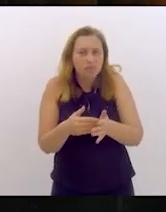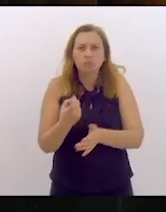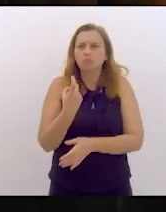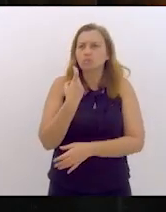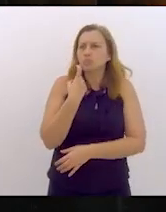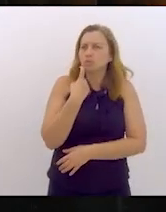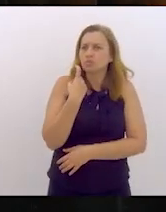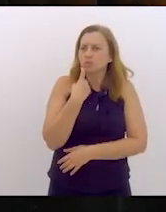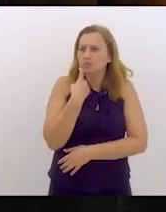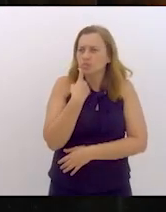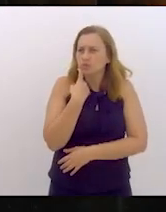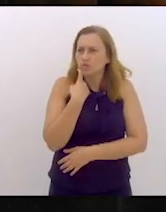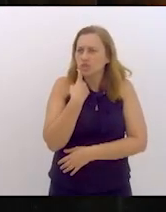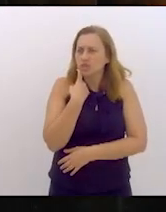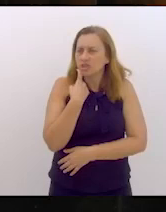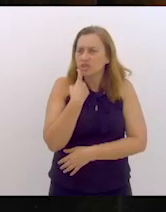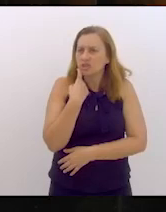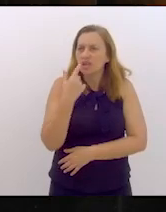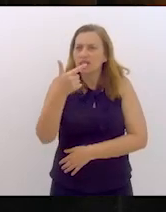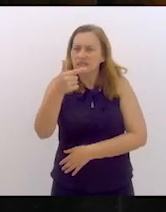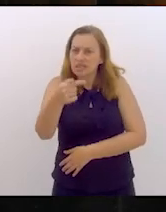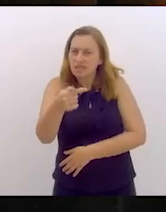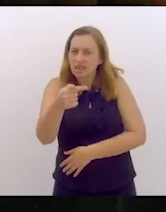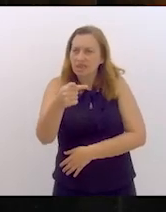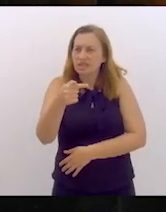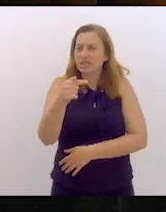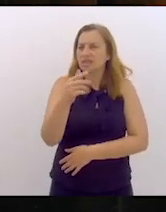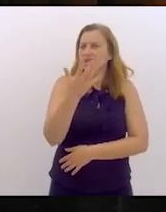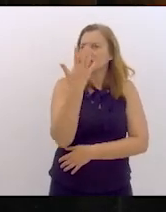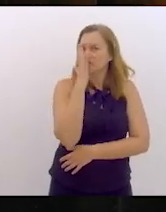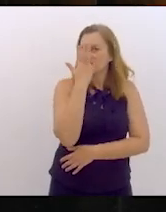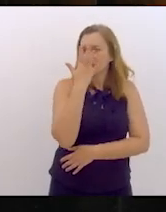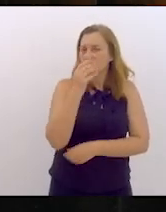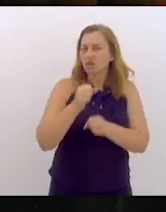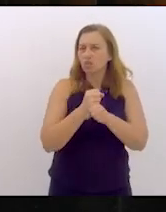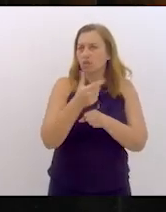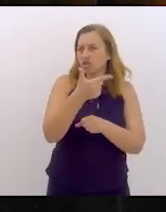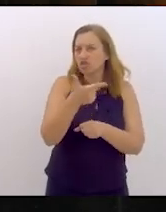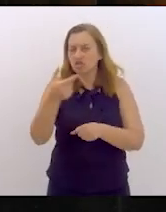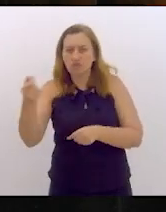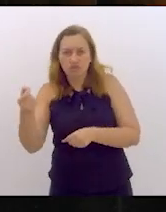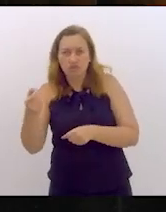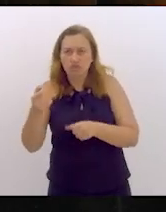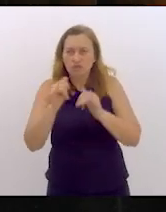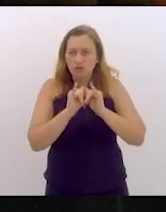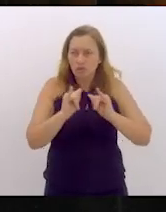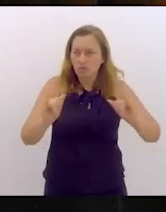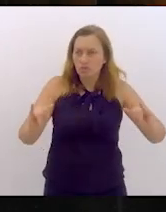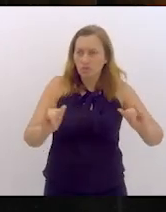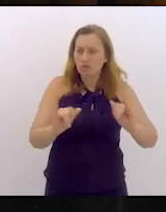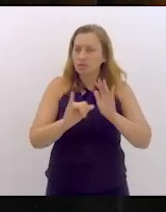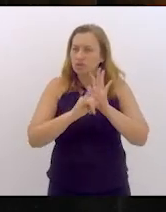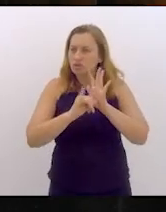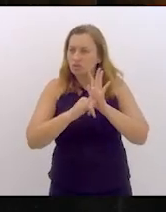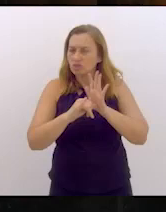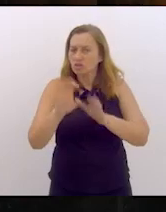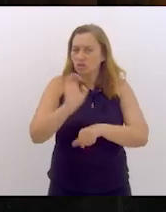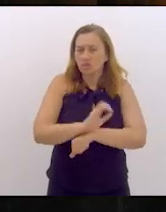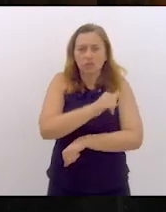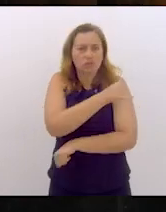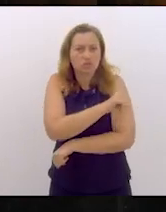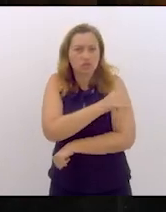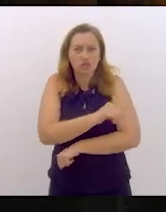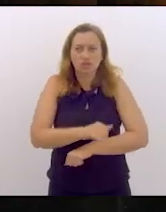sexta-feira sete de fevereiro de 20 foi publicado no Diário Oficial do Estado